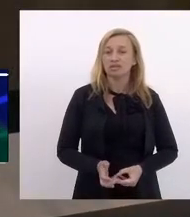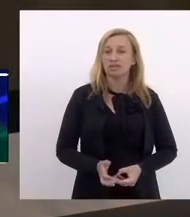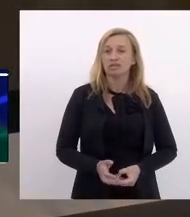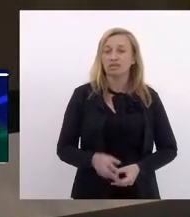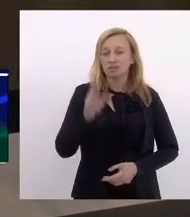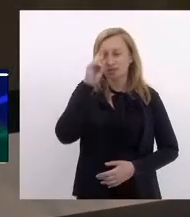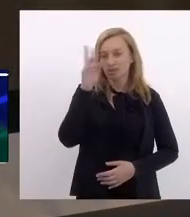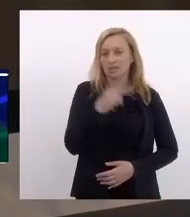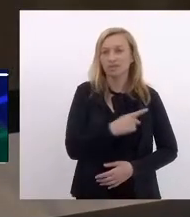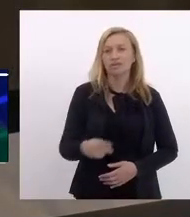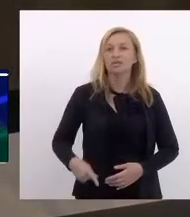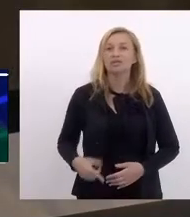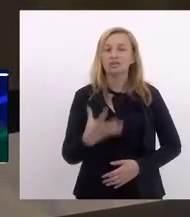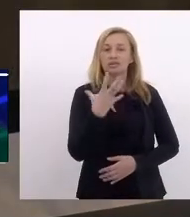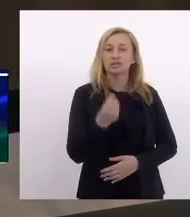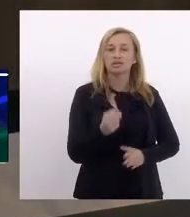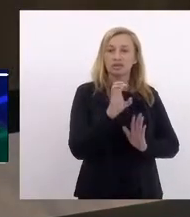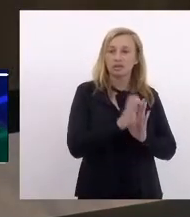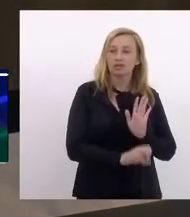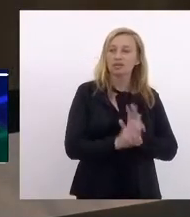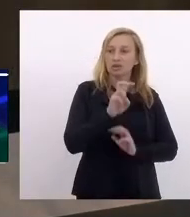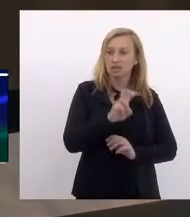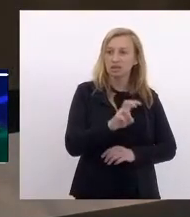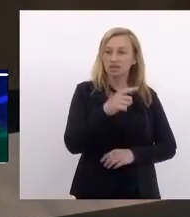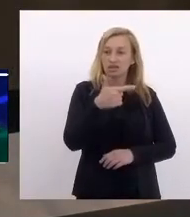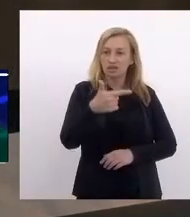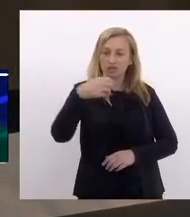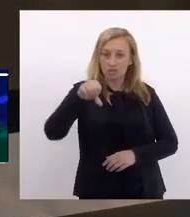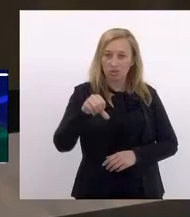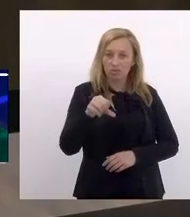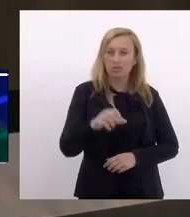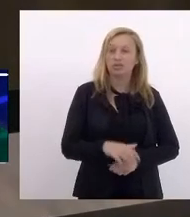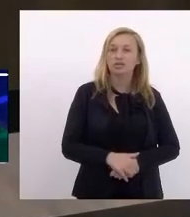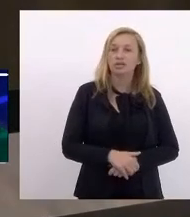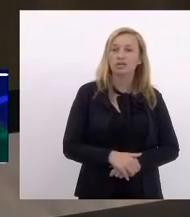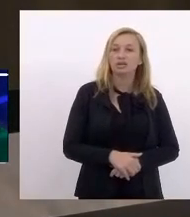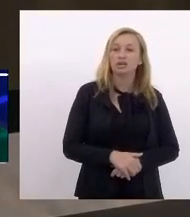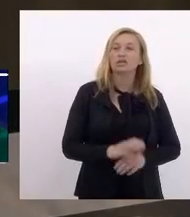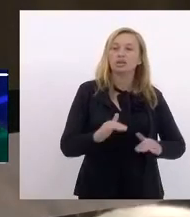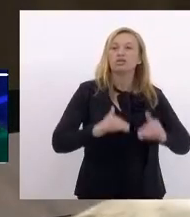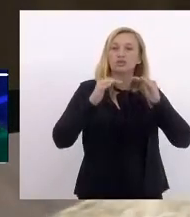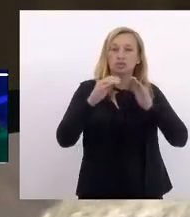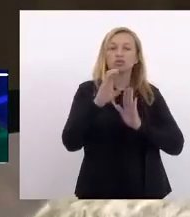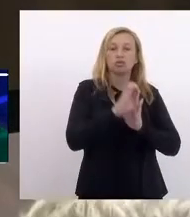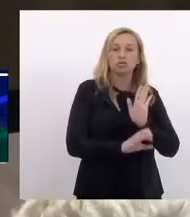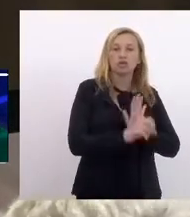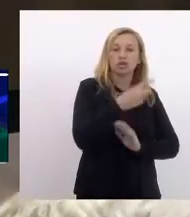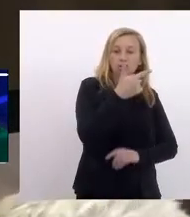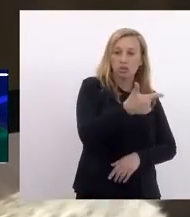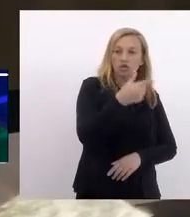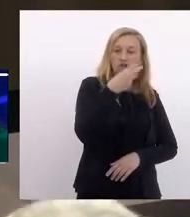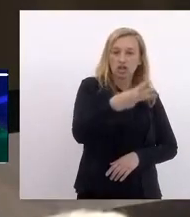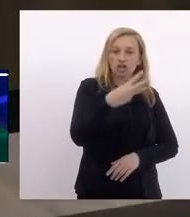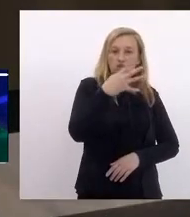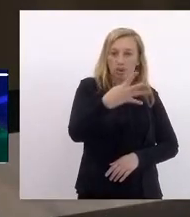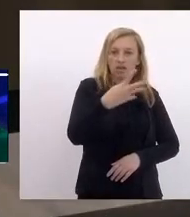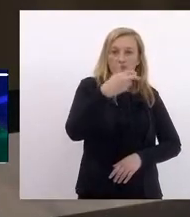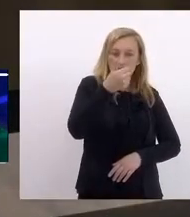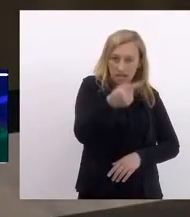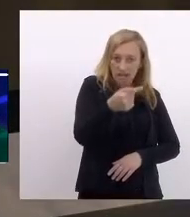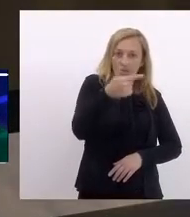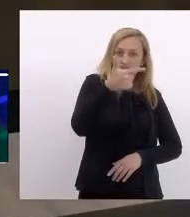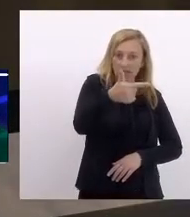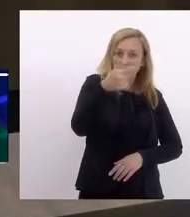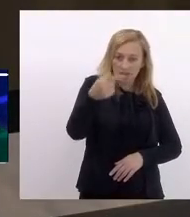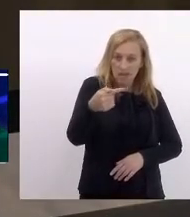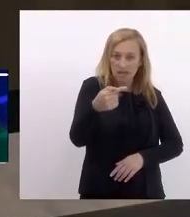Senhora Presidente, parecer favorável à emenda 5 e 29, favorável com subemendas, emendas 2, 3, 4, 7